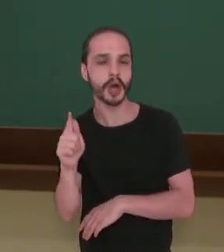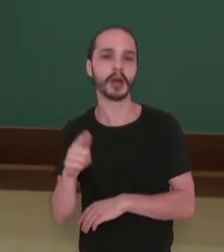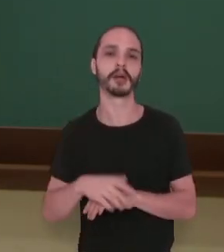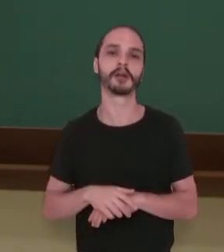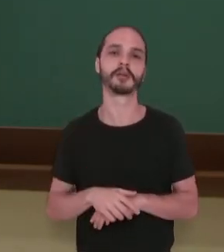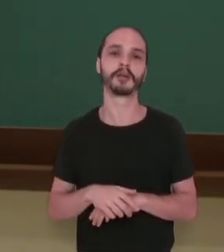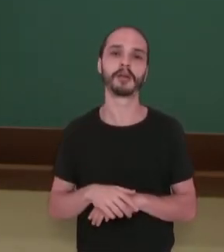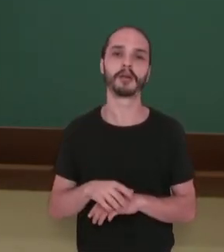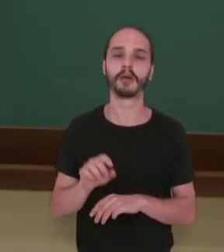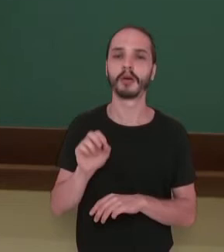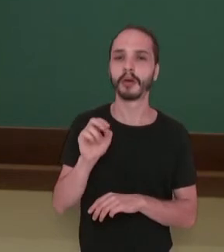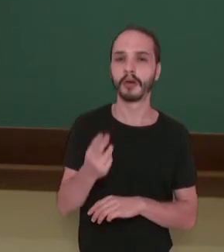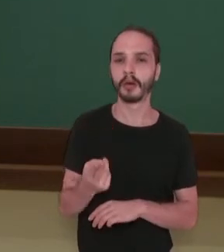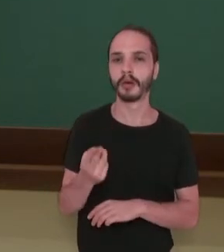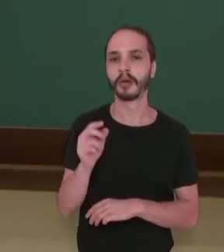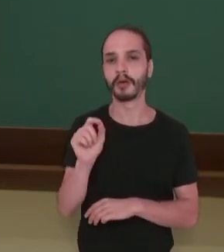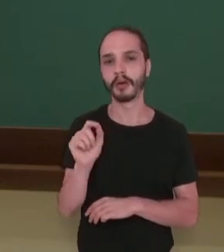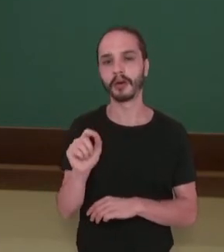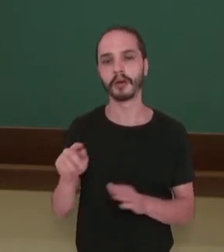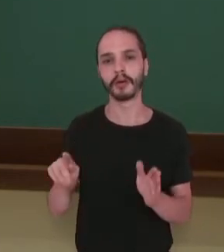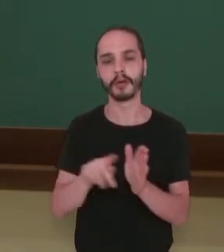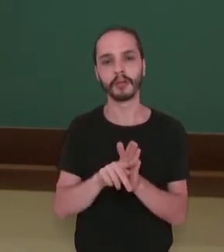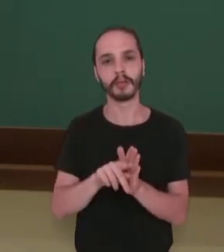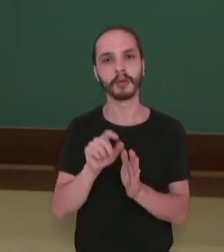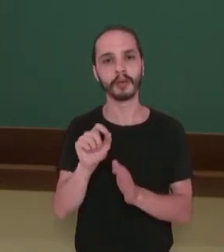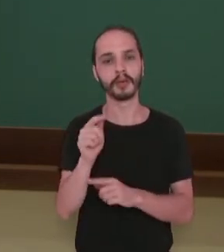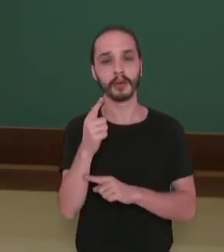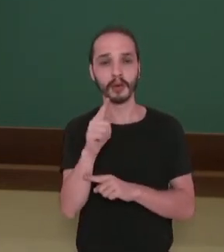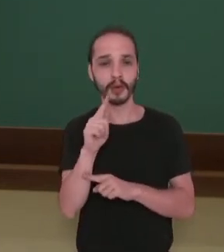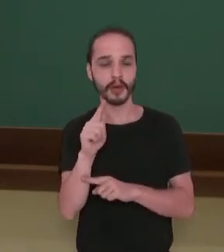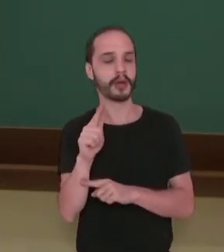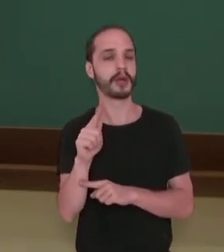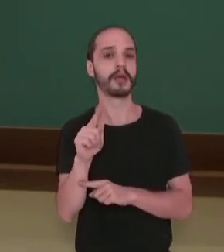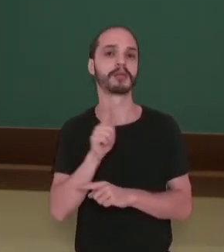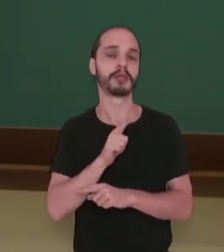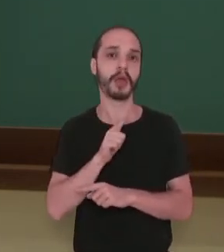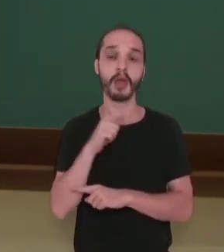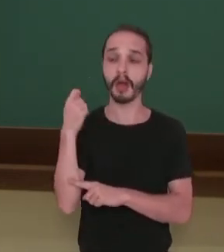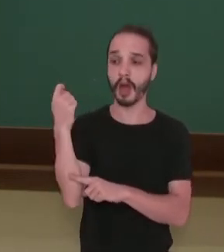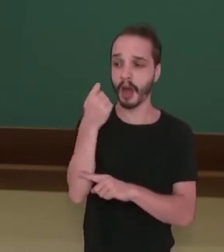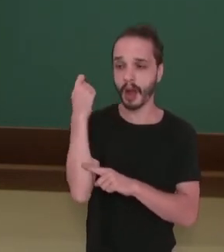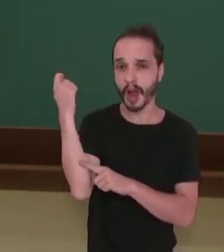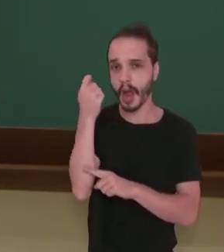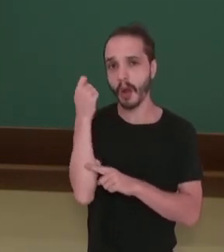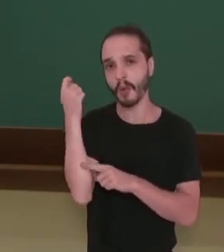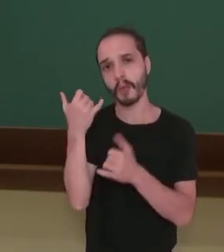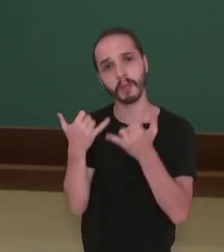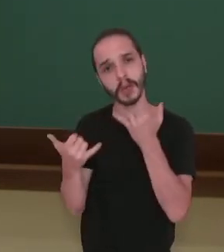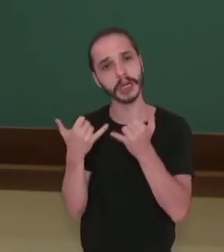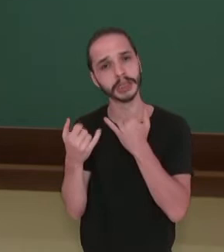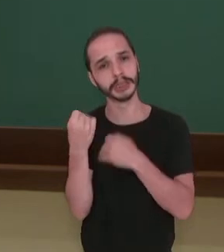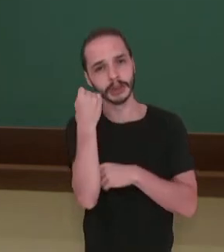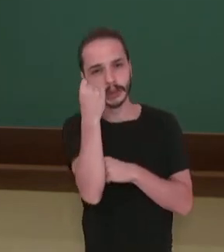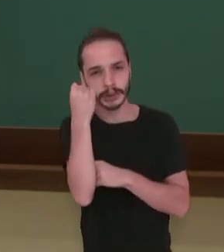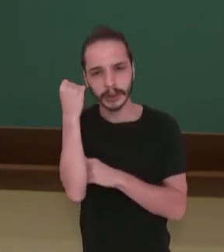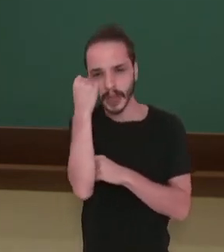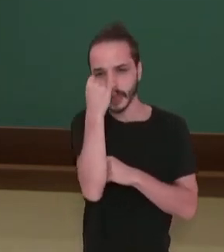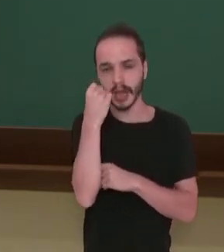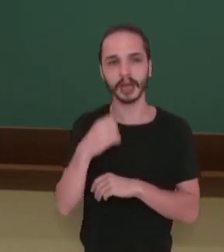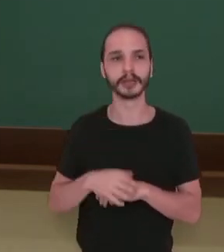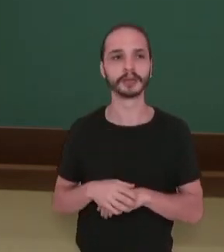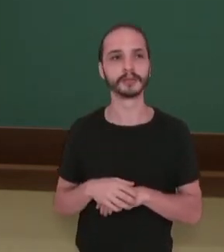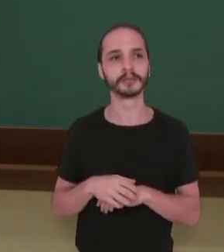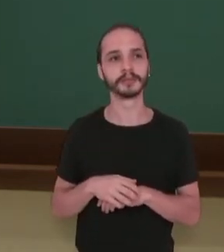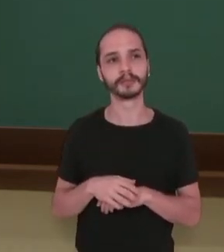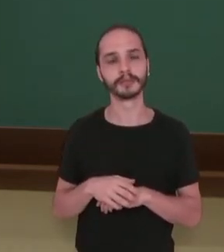a gente pegar ali uma vertente do sertanejo, o gaúcho, o Rio Grande do Sul. E